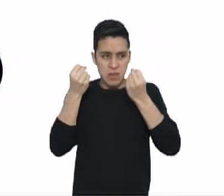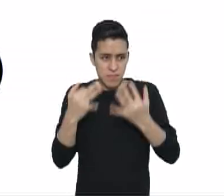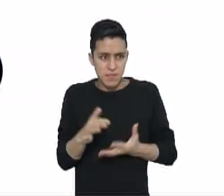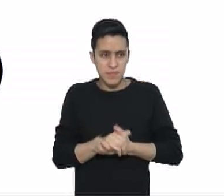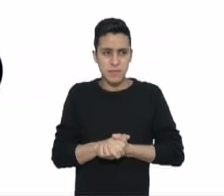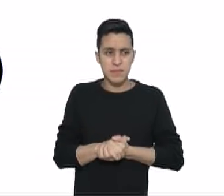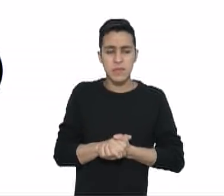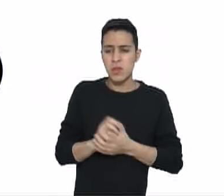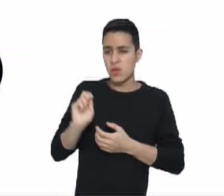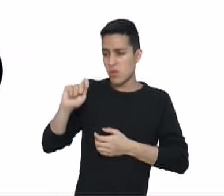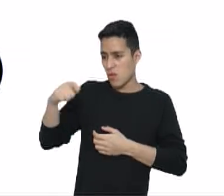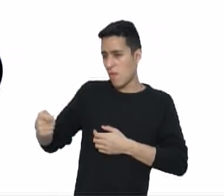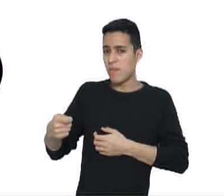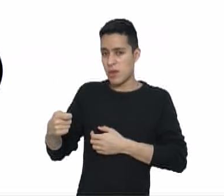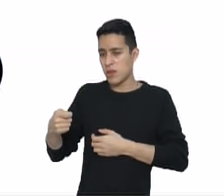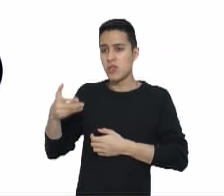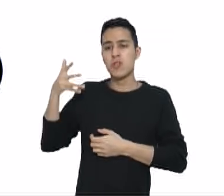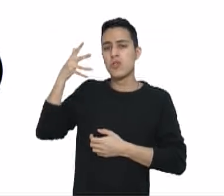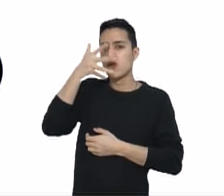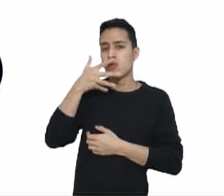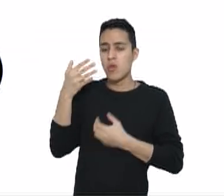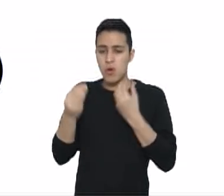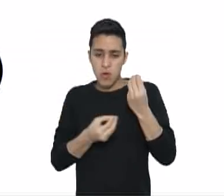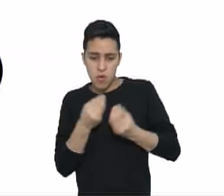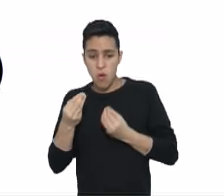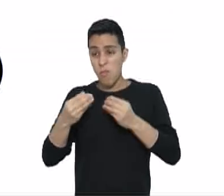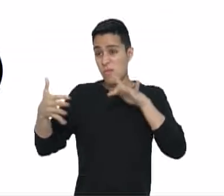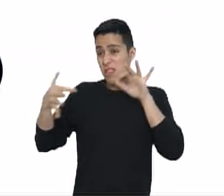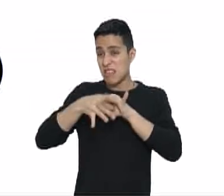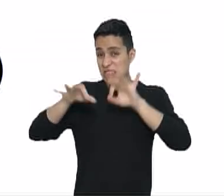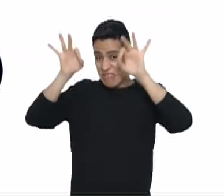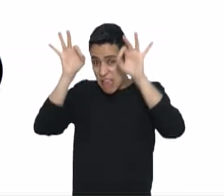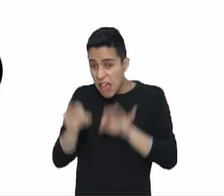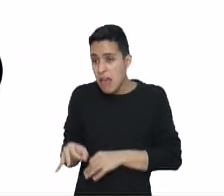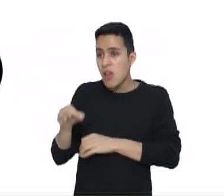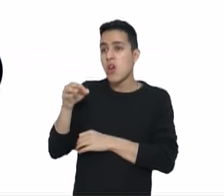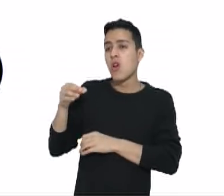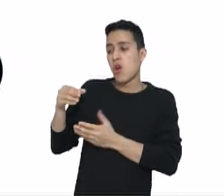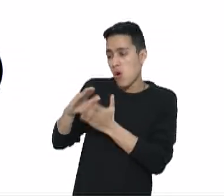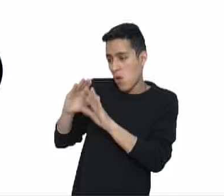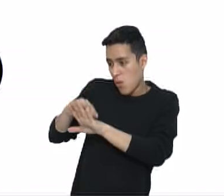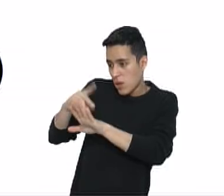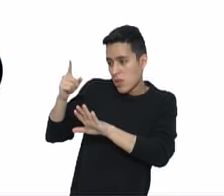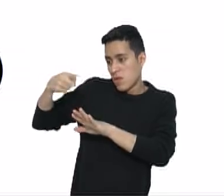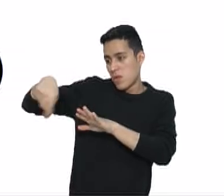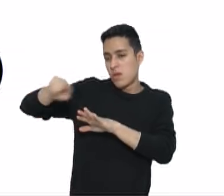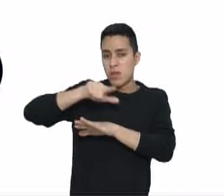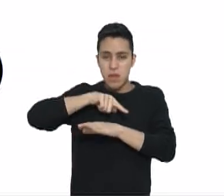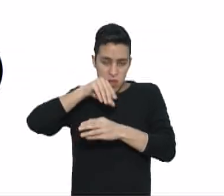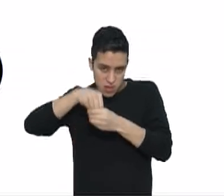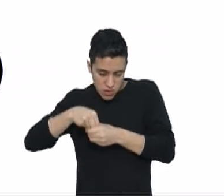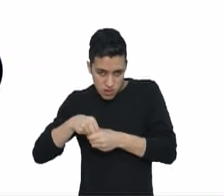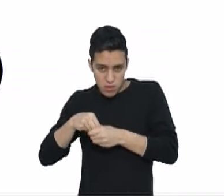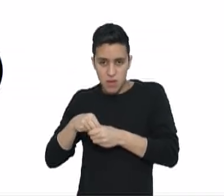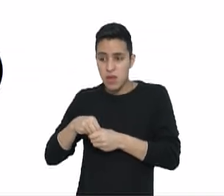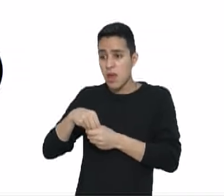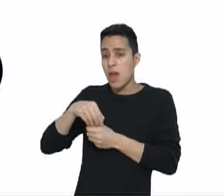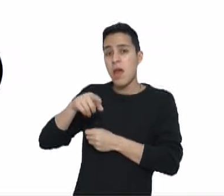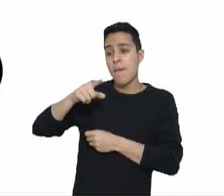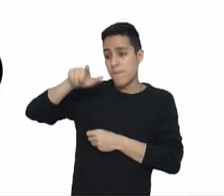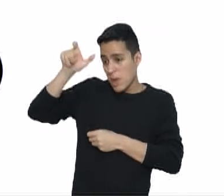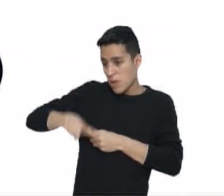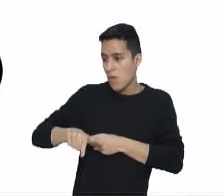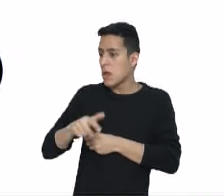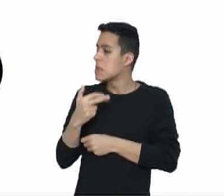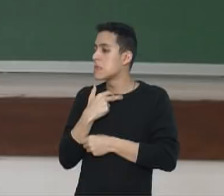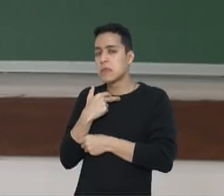direito à palavra, a menos que se identifique completamente com a ideologia que a instituição encarna, tira do cineasta o